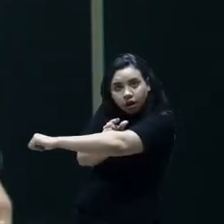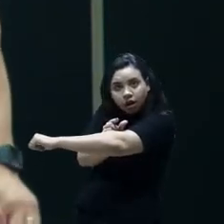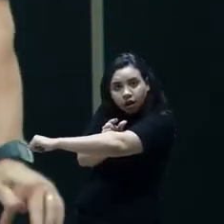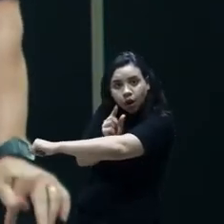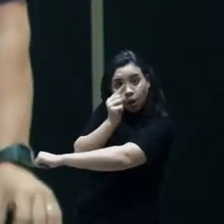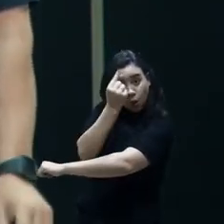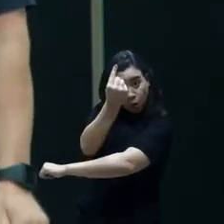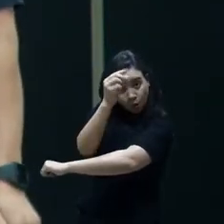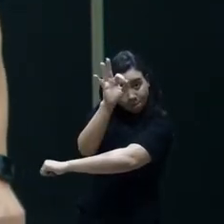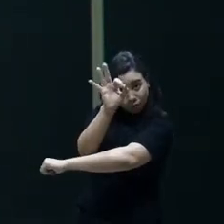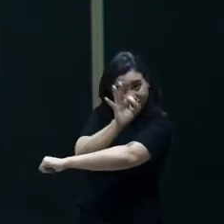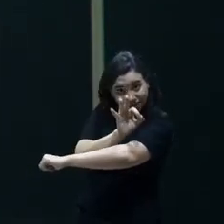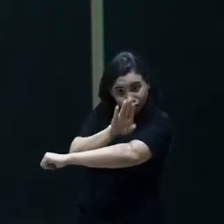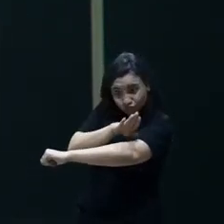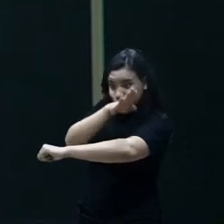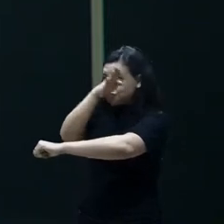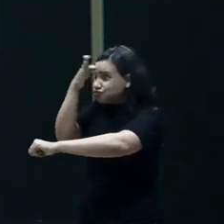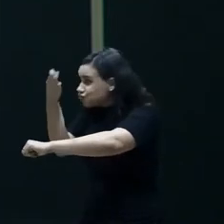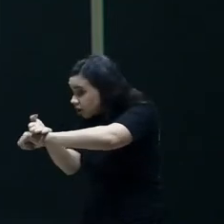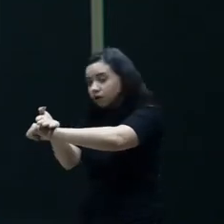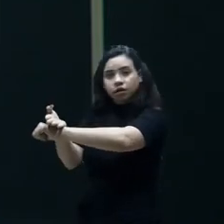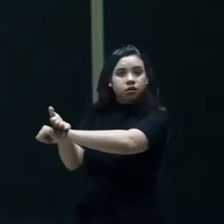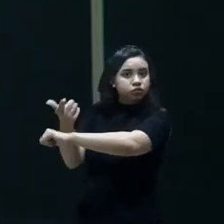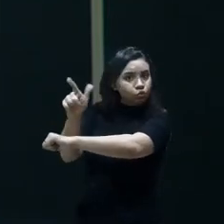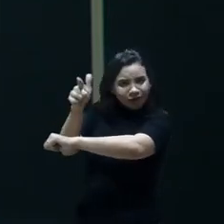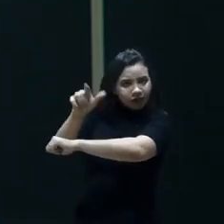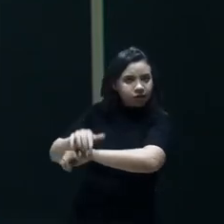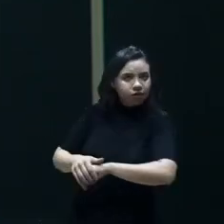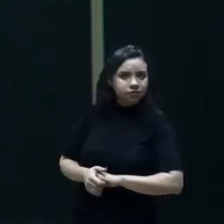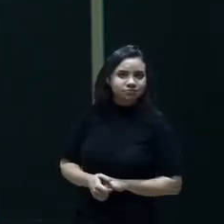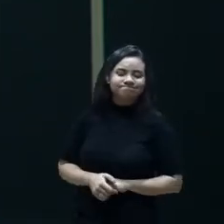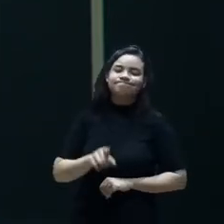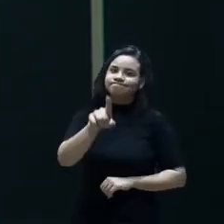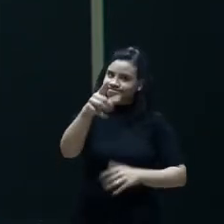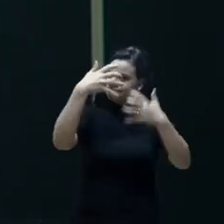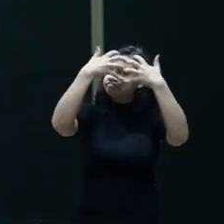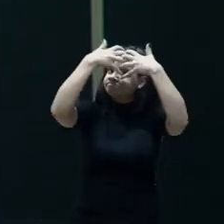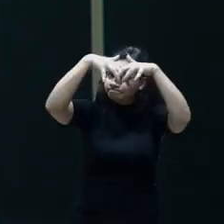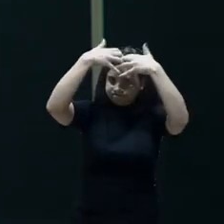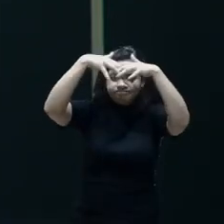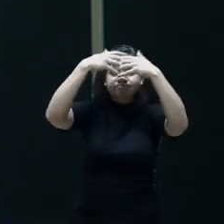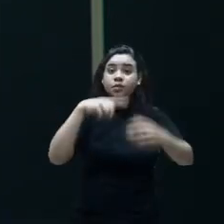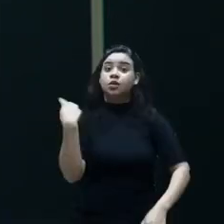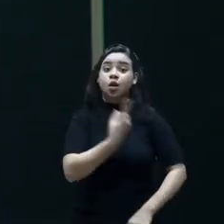É impossível. Você precisa rever, porque nós temos tempo para tudo.